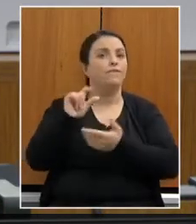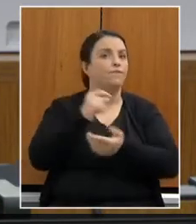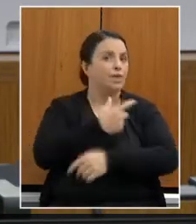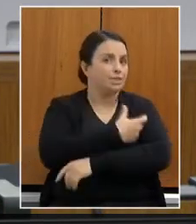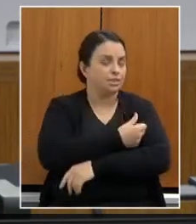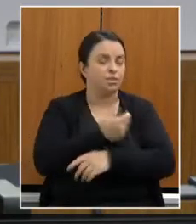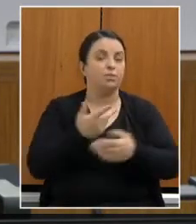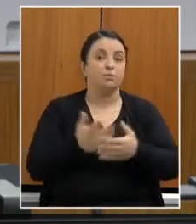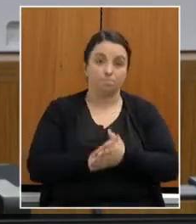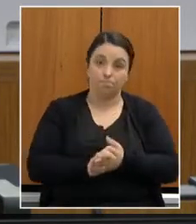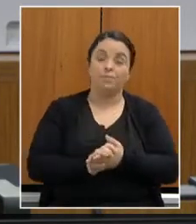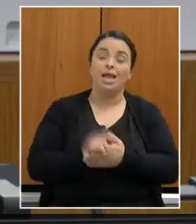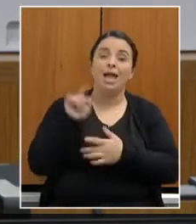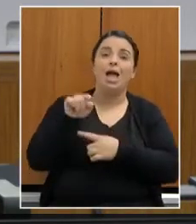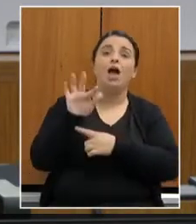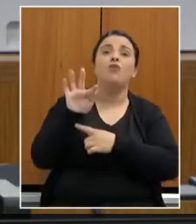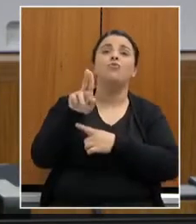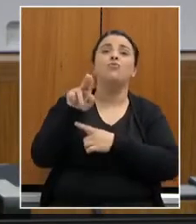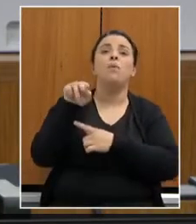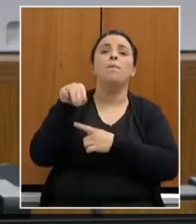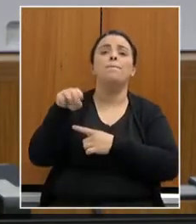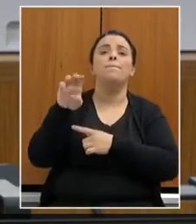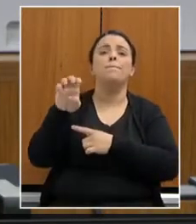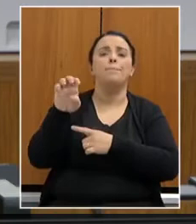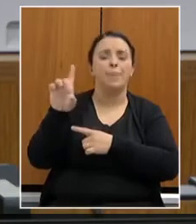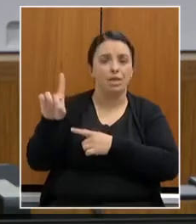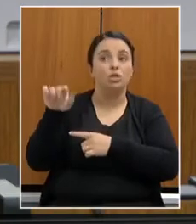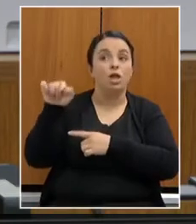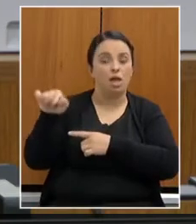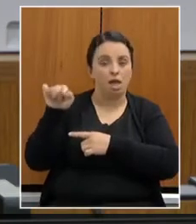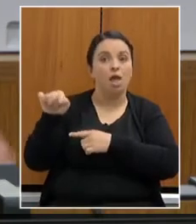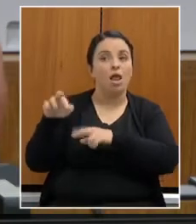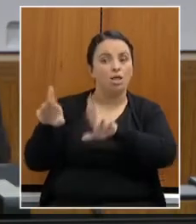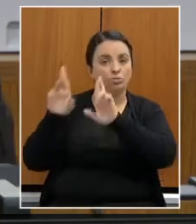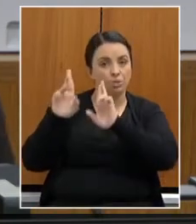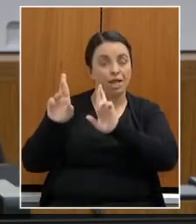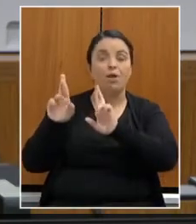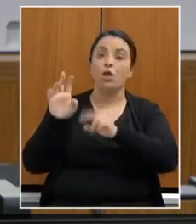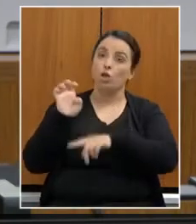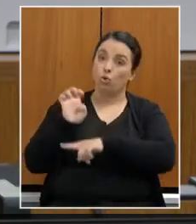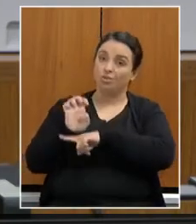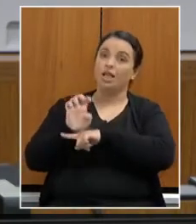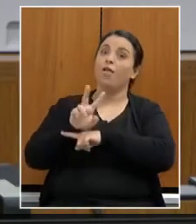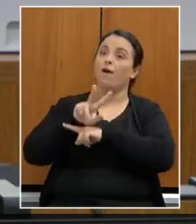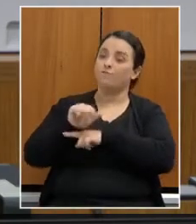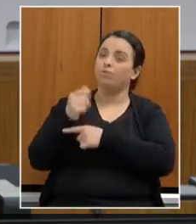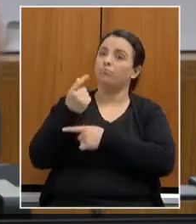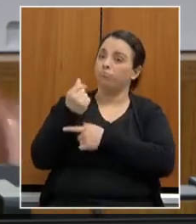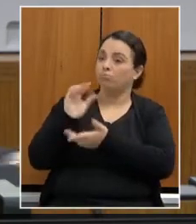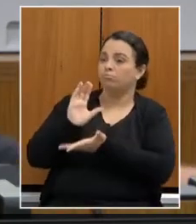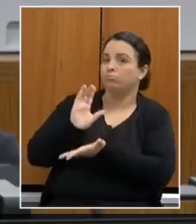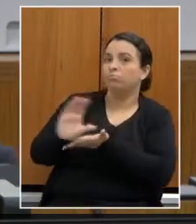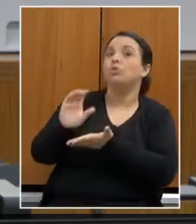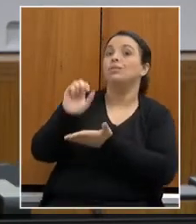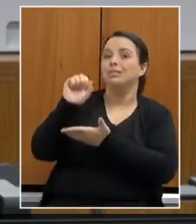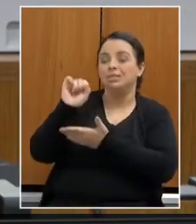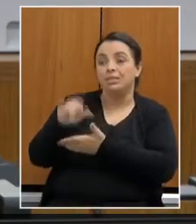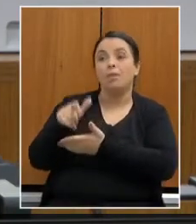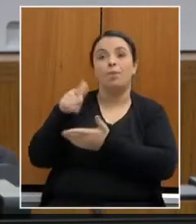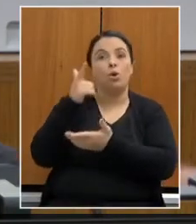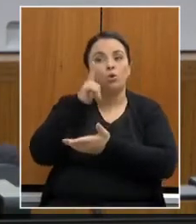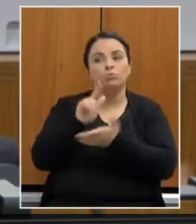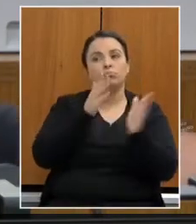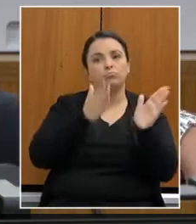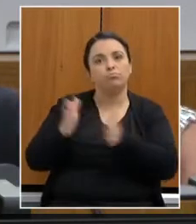vai contribuir financeiramente com essa produção da vacina que está sendo desenvolvida porque a tecnologia que a